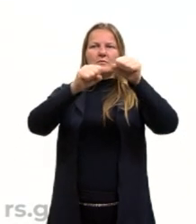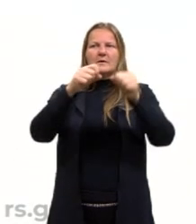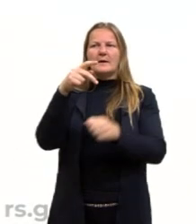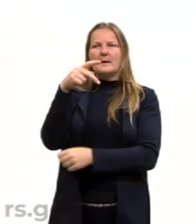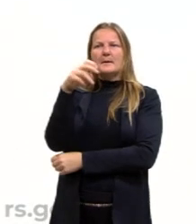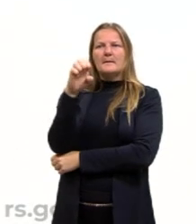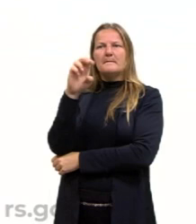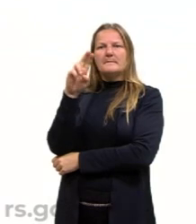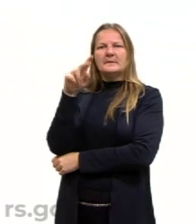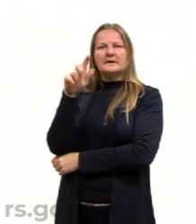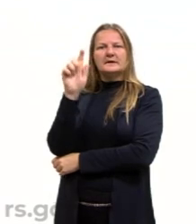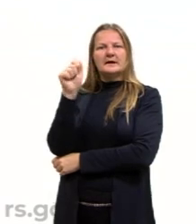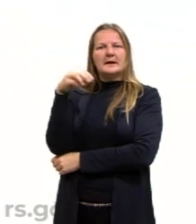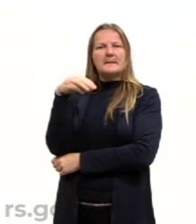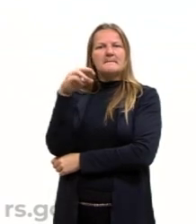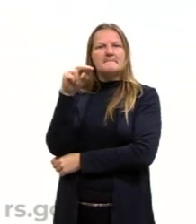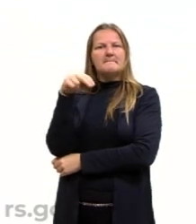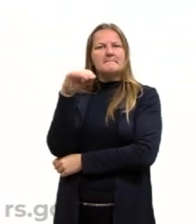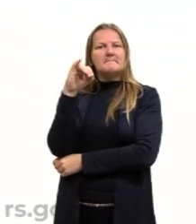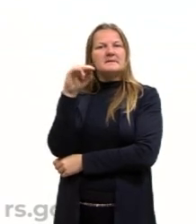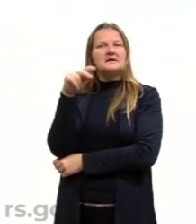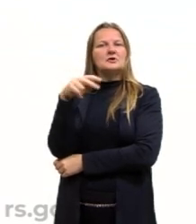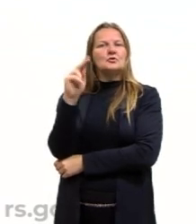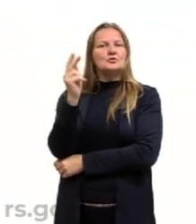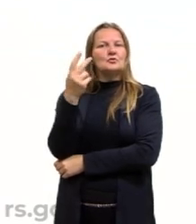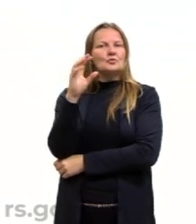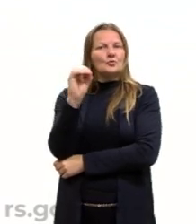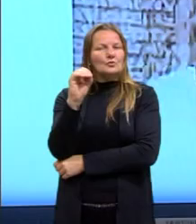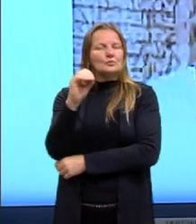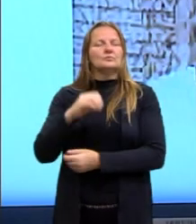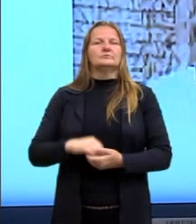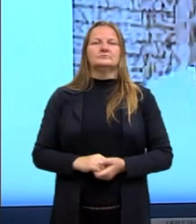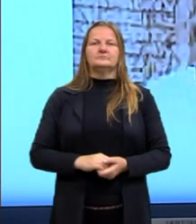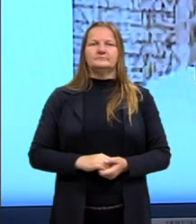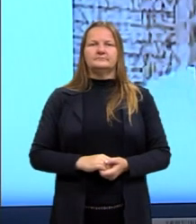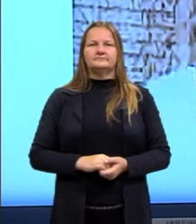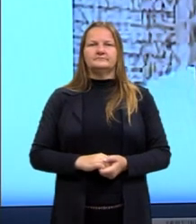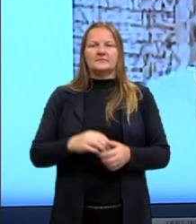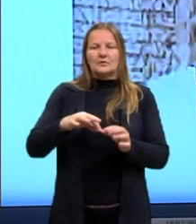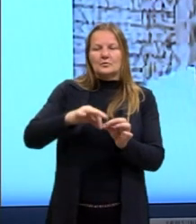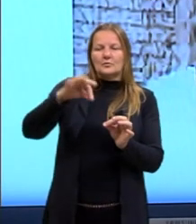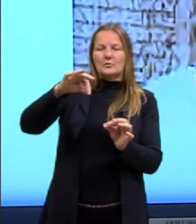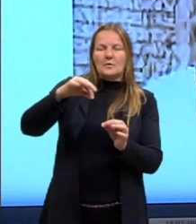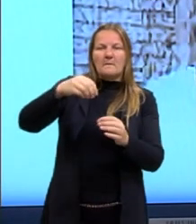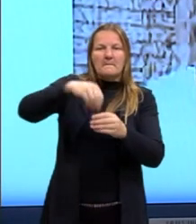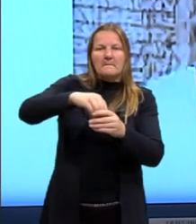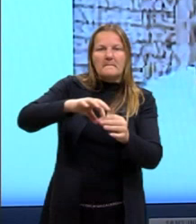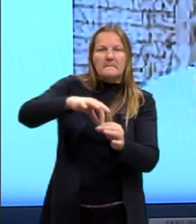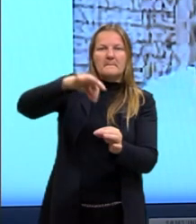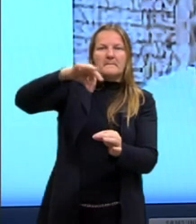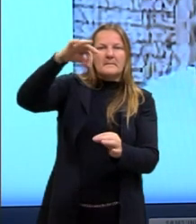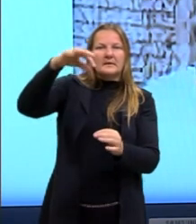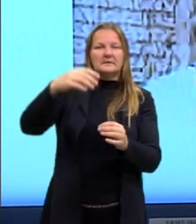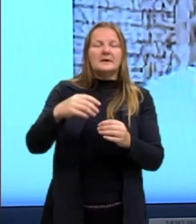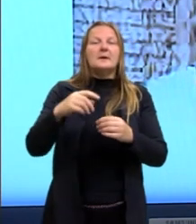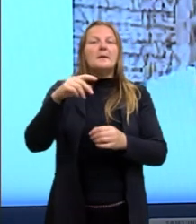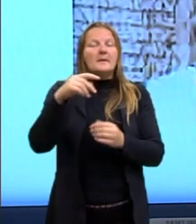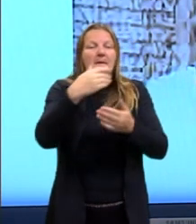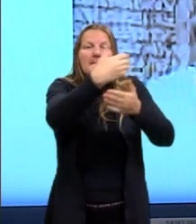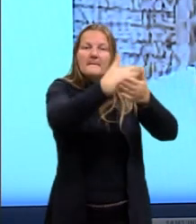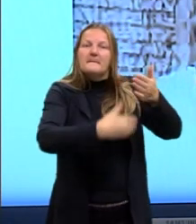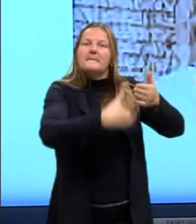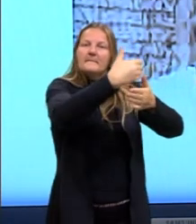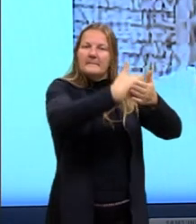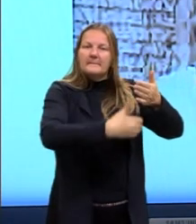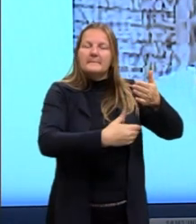formado como papiro né ali as plantas mas O pergaminho ele era produzido